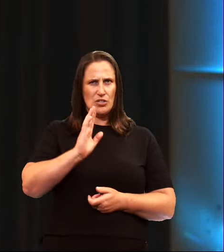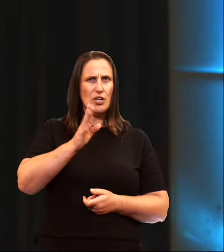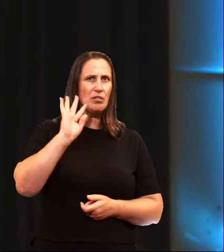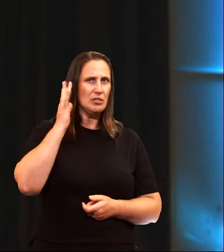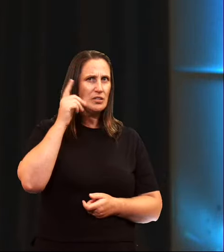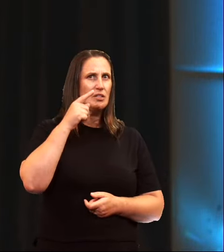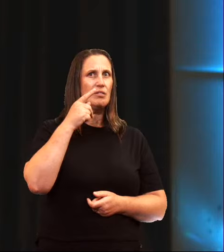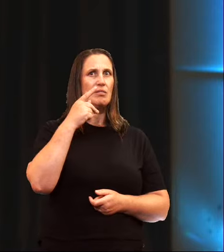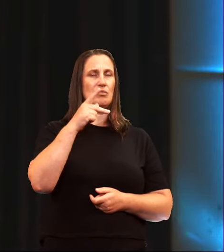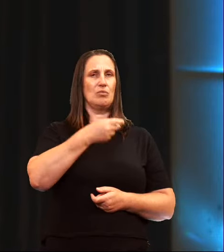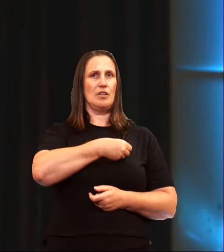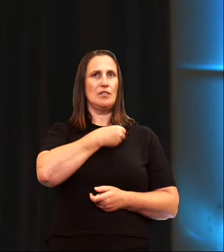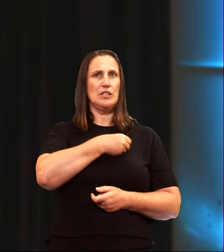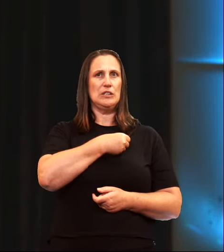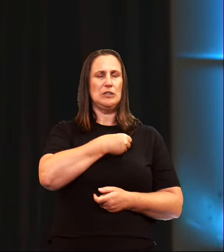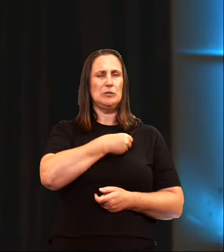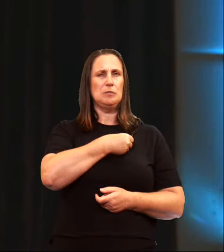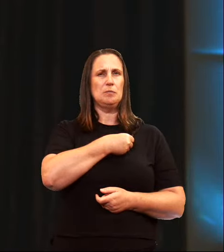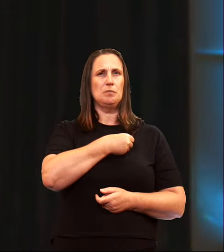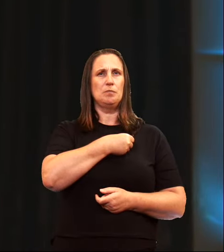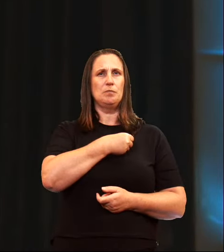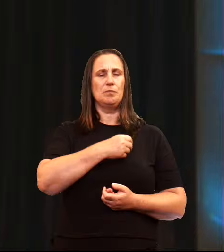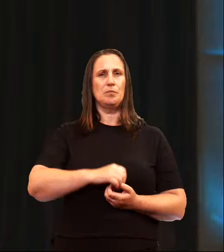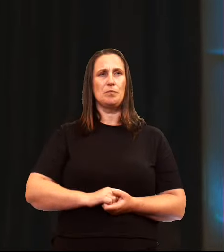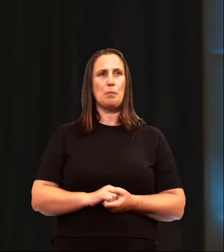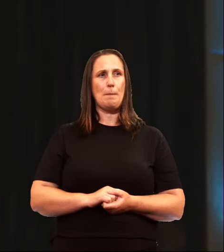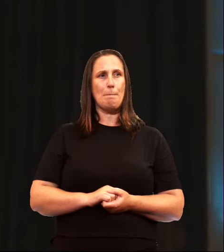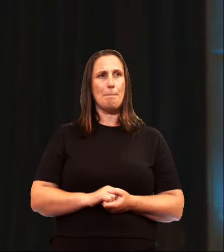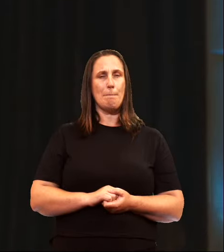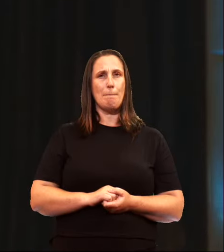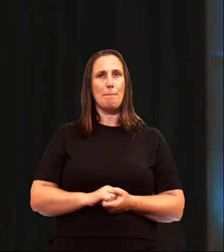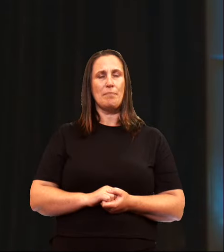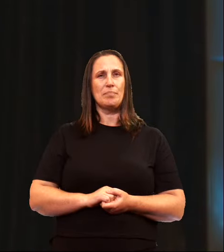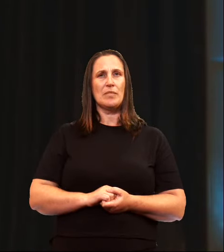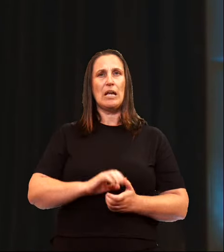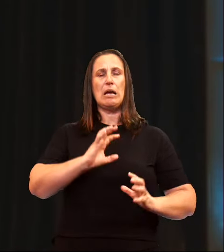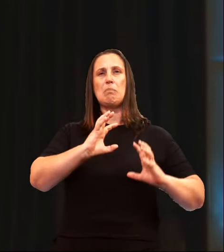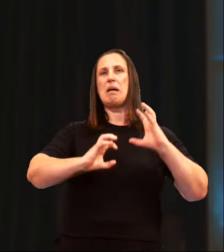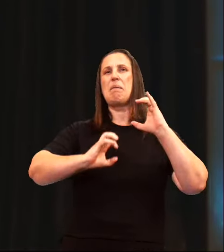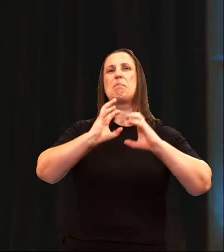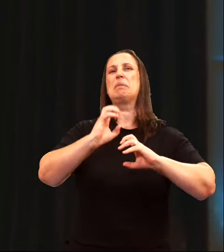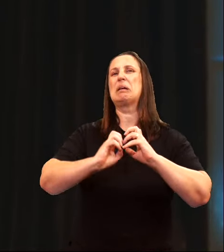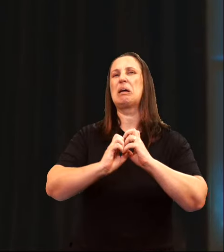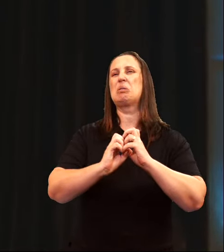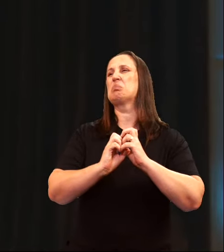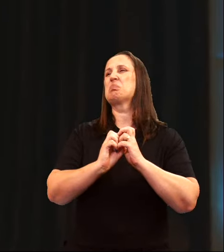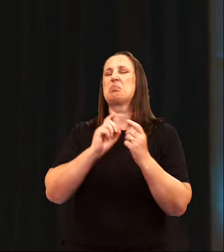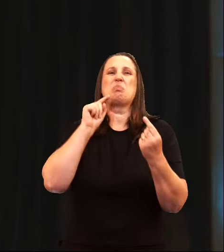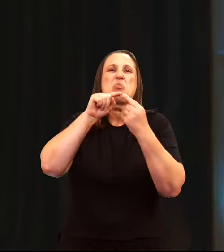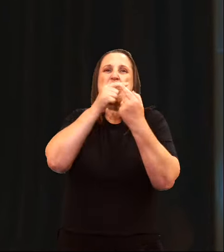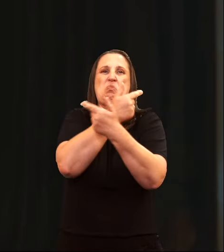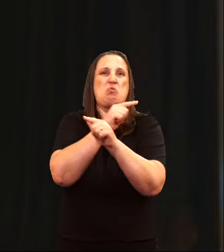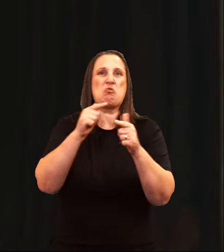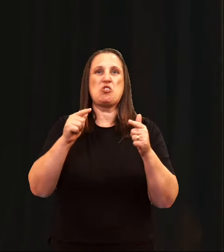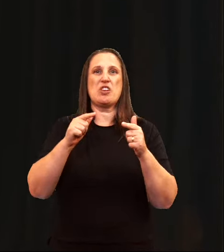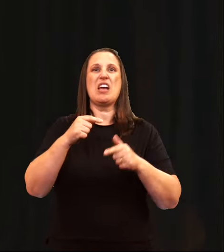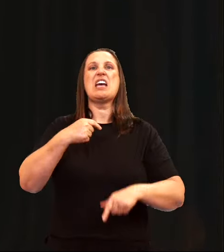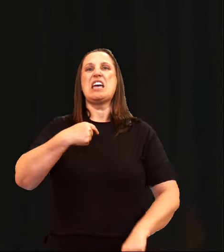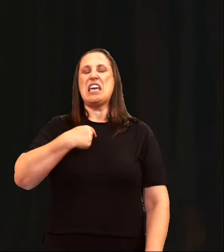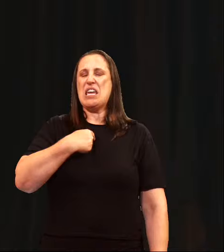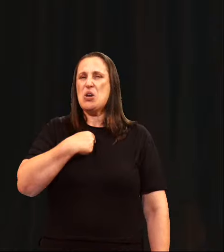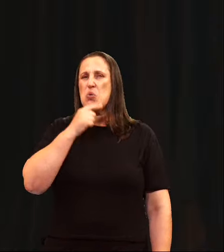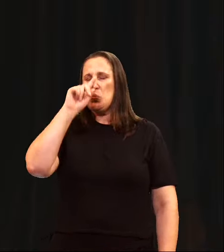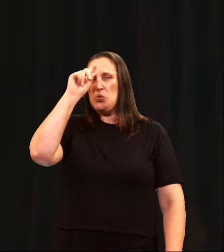você? Você não se informou direito, quando você viu, você estava brigando uma briga que não tinha o menor sentido. Eu passei